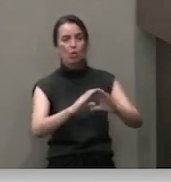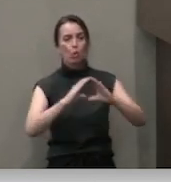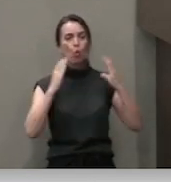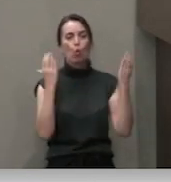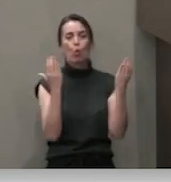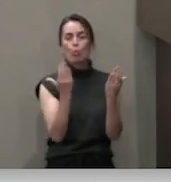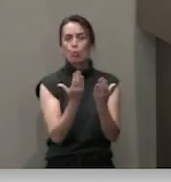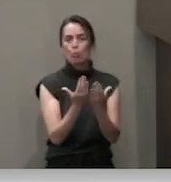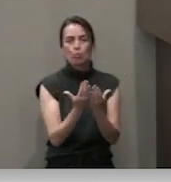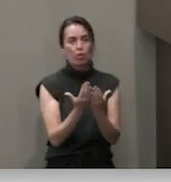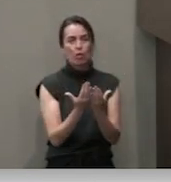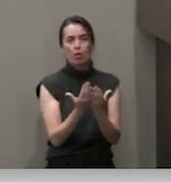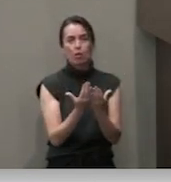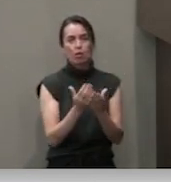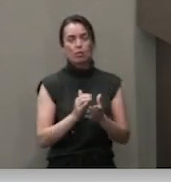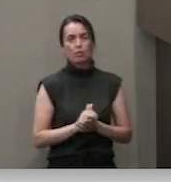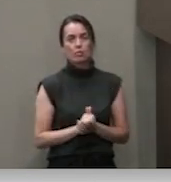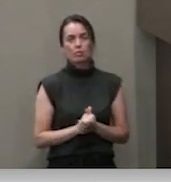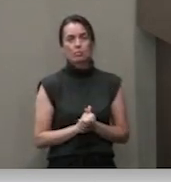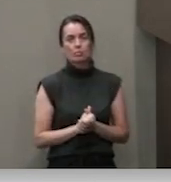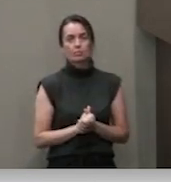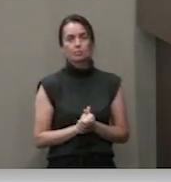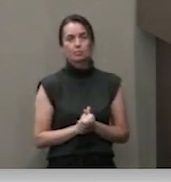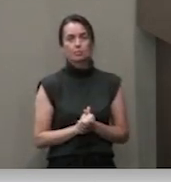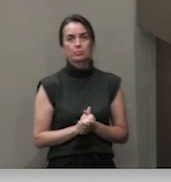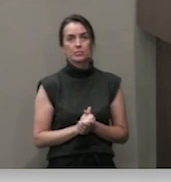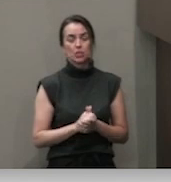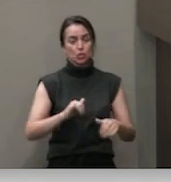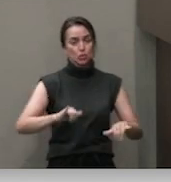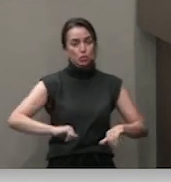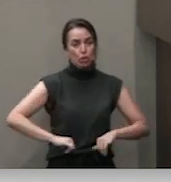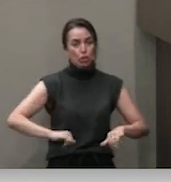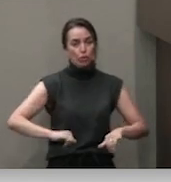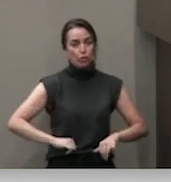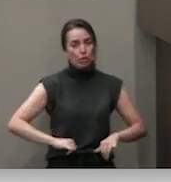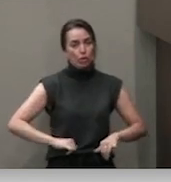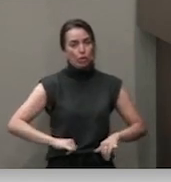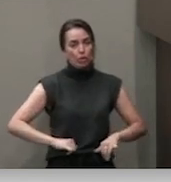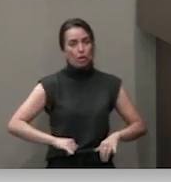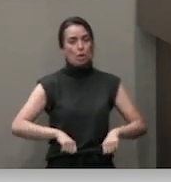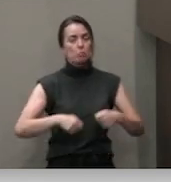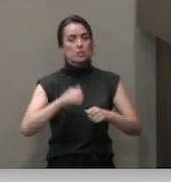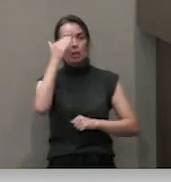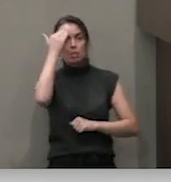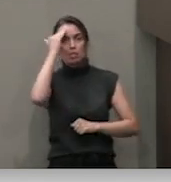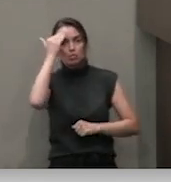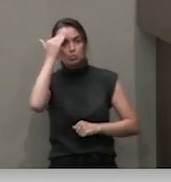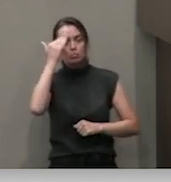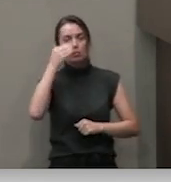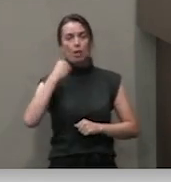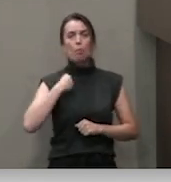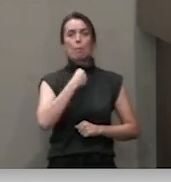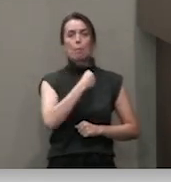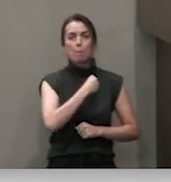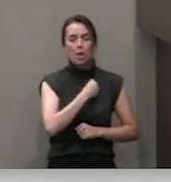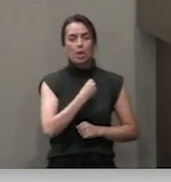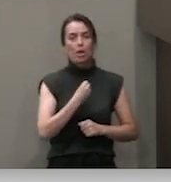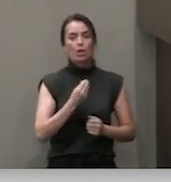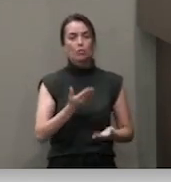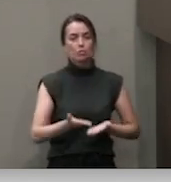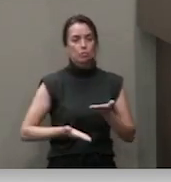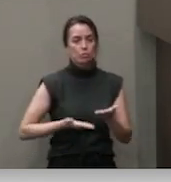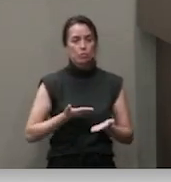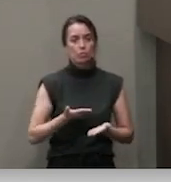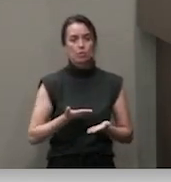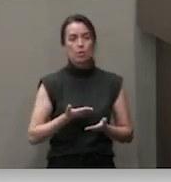Mercer Vereador índio por falta de atendimento de um médico socorrista Vereador rufa meu